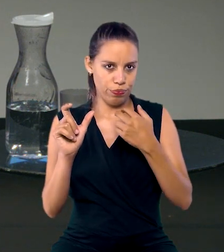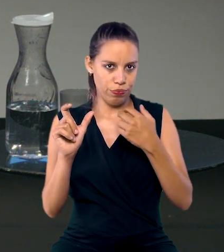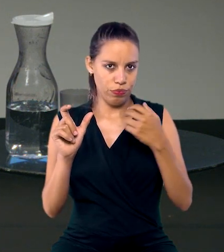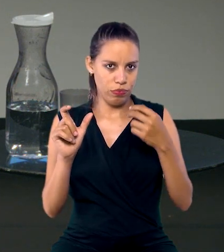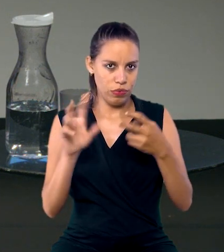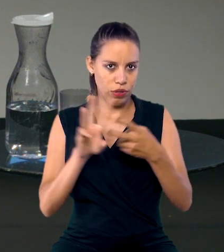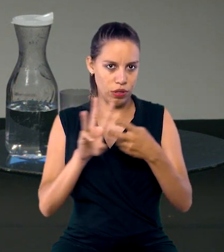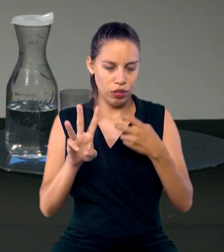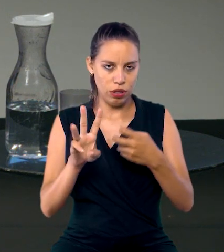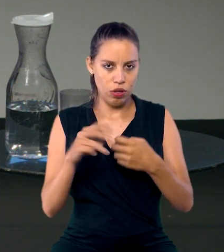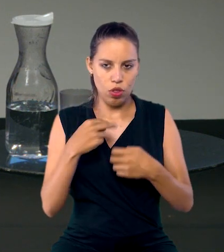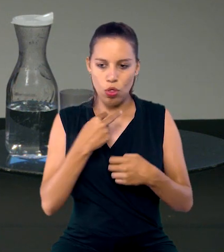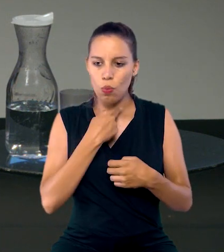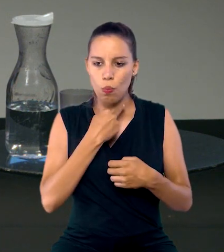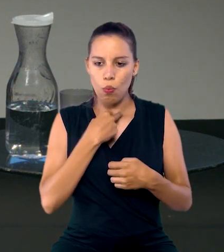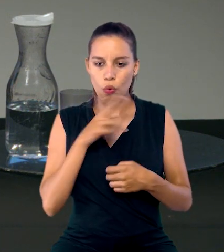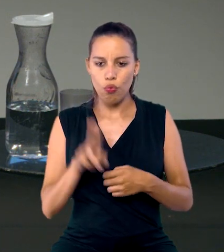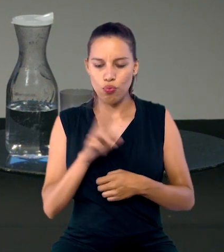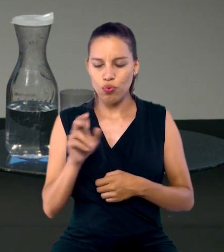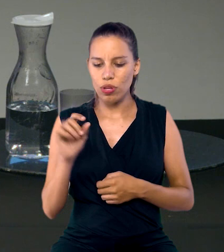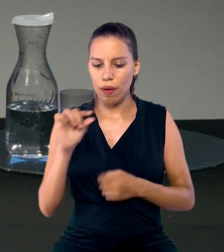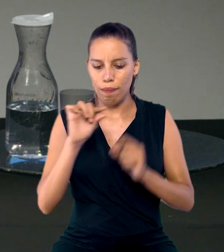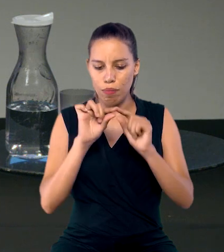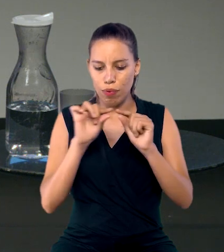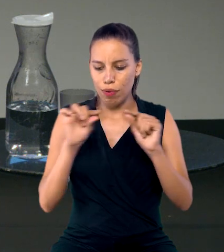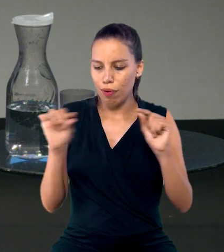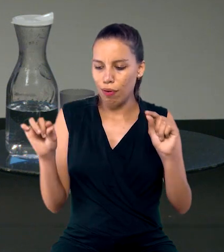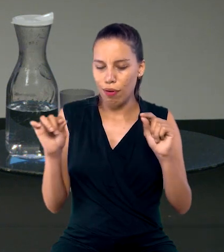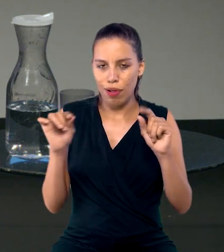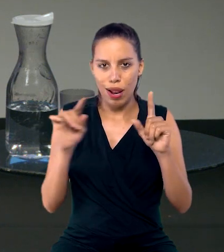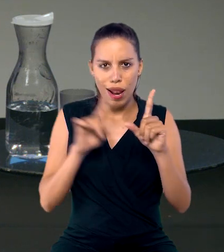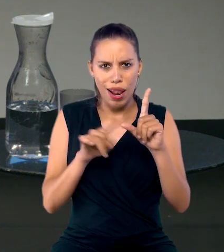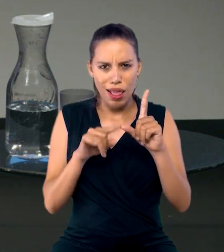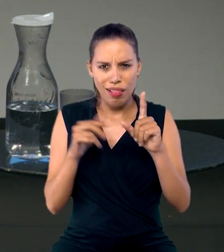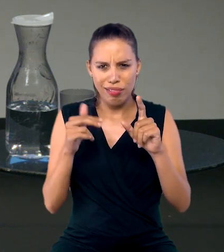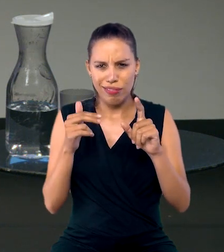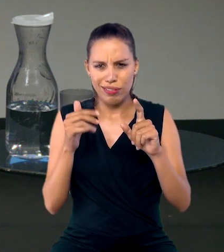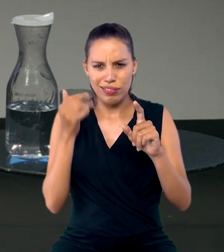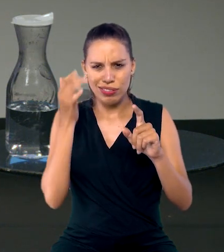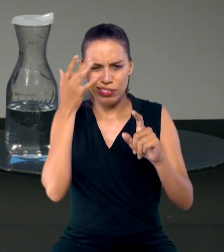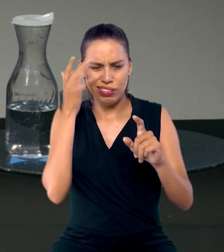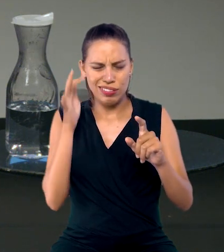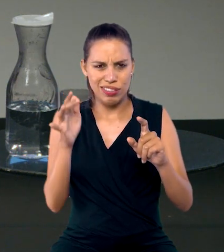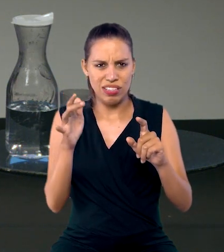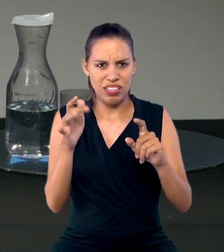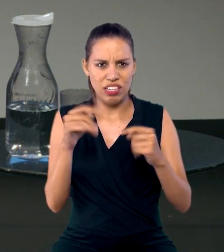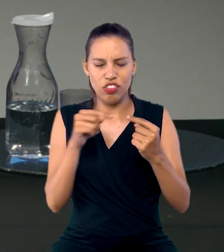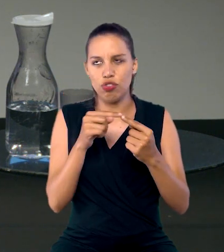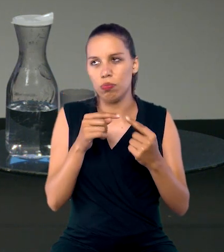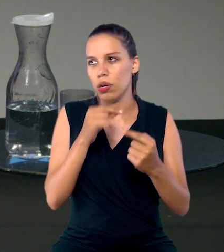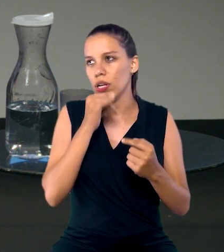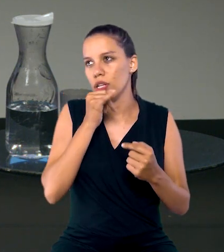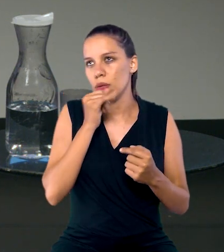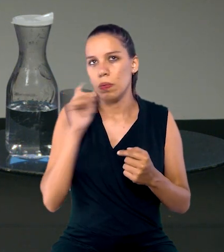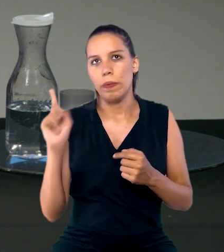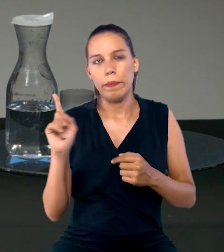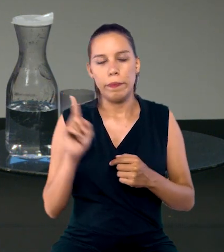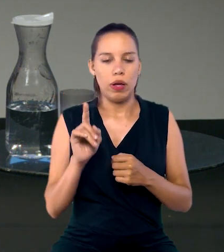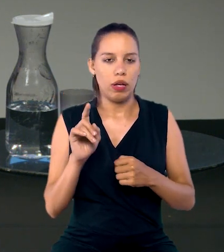pode usar Times News Roman, tu não pode usar, sabe, essas montes que a gente tem, abre no aeroporto e tem